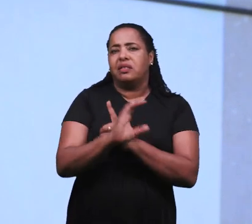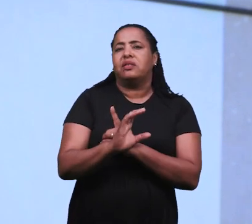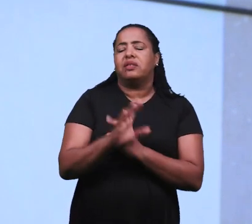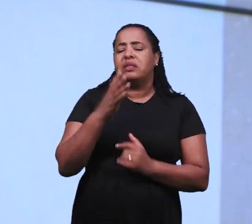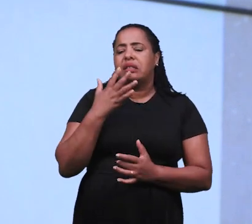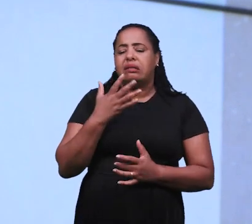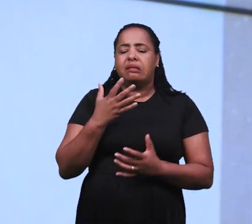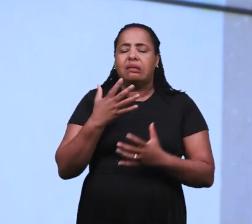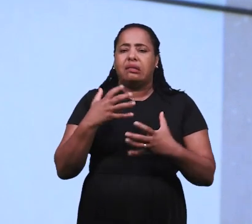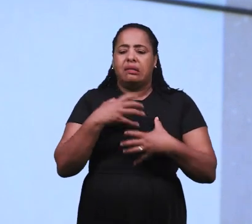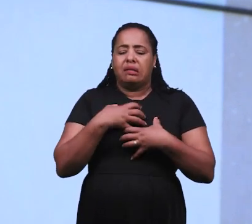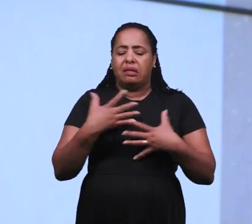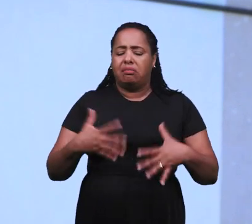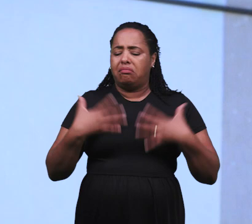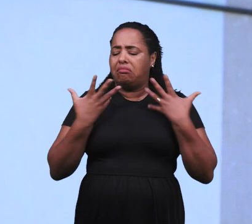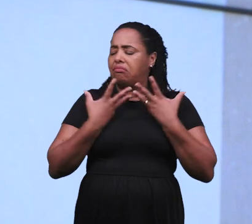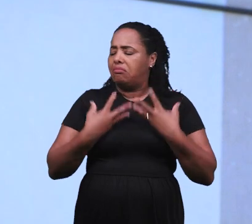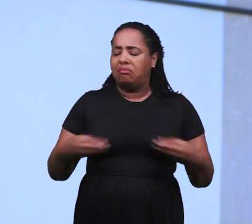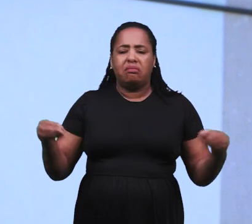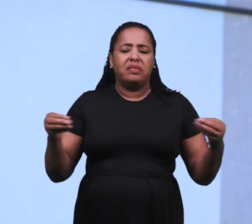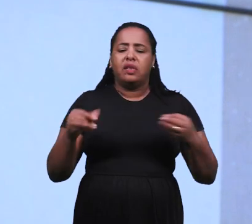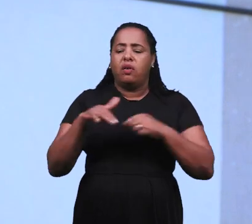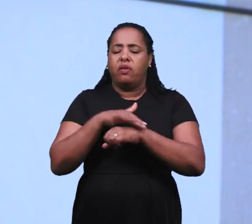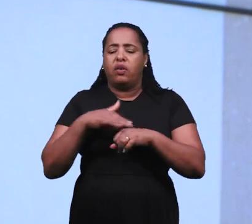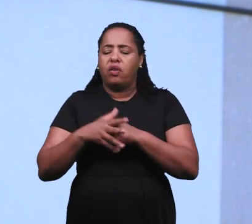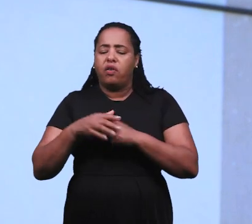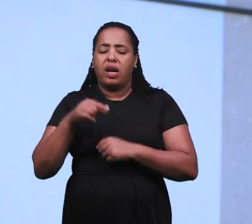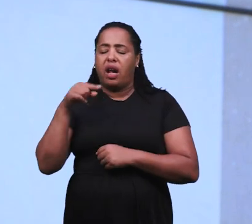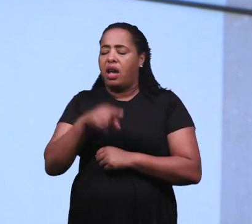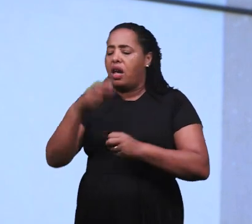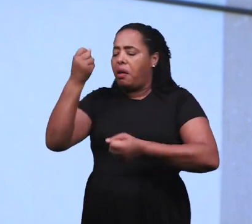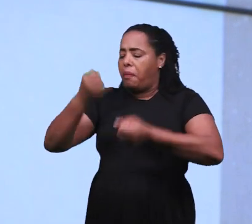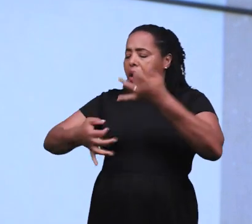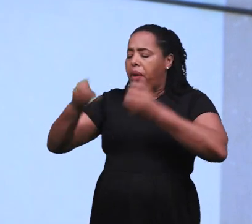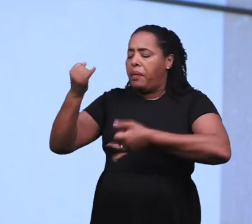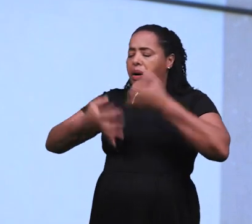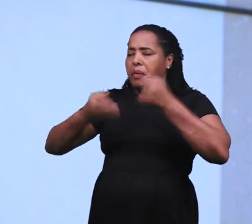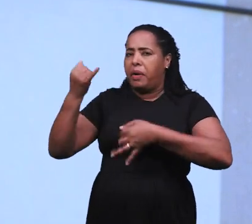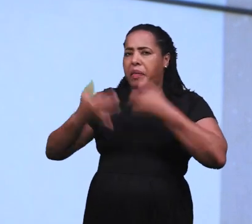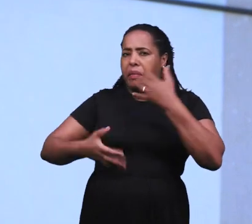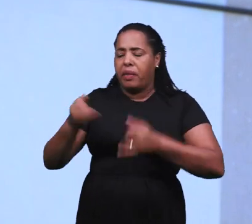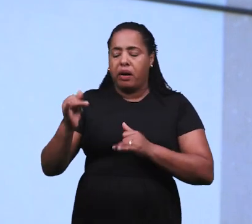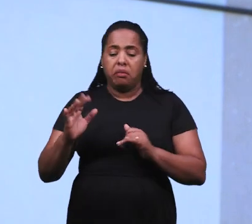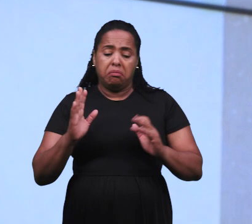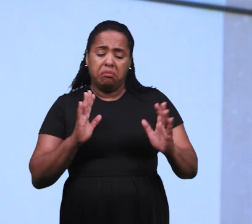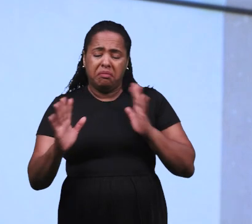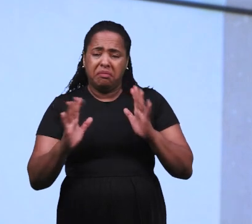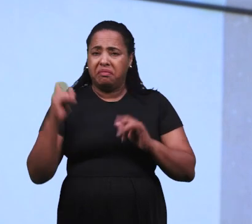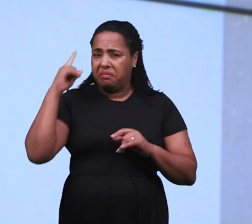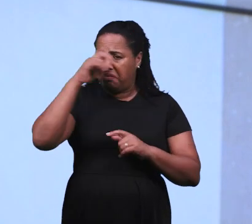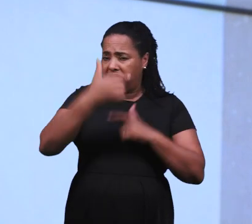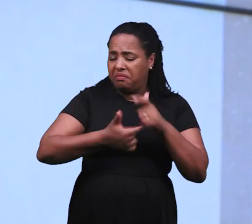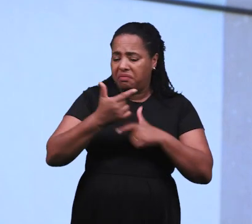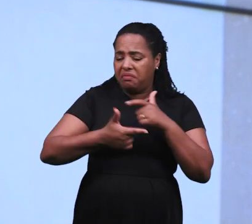aquela alegria, e fomos conversando, fomos ouvindo, e aí realmente ela estava passando por alguns problemas